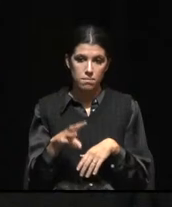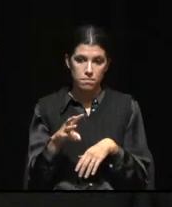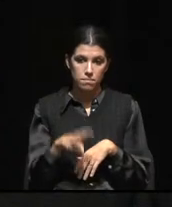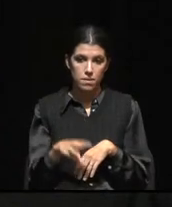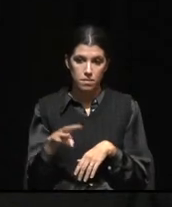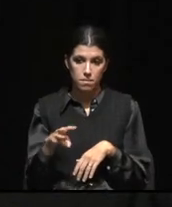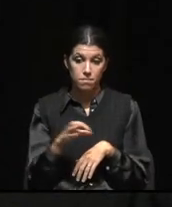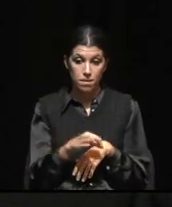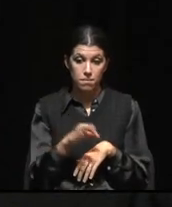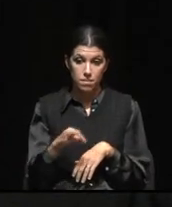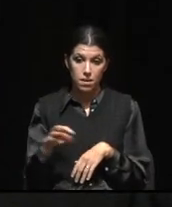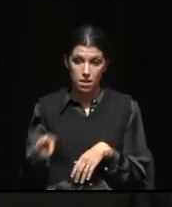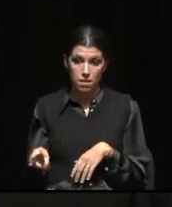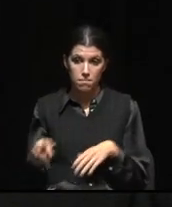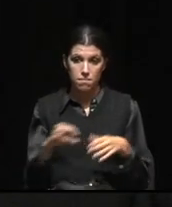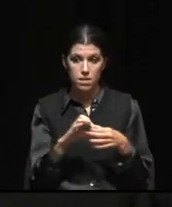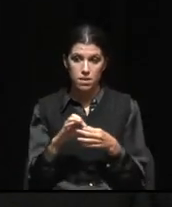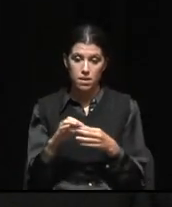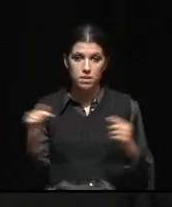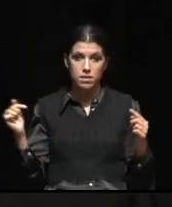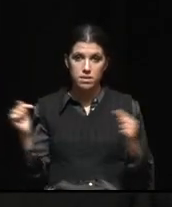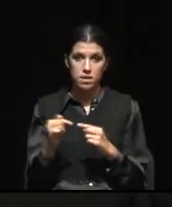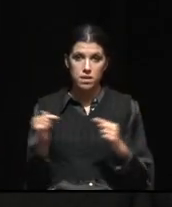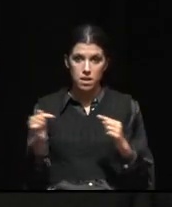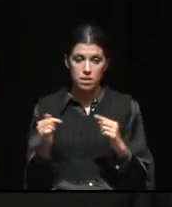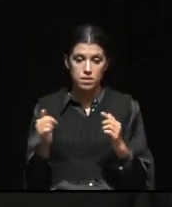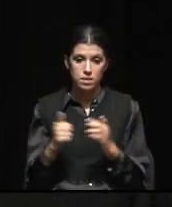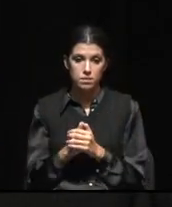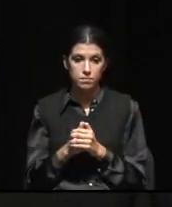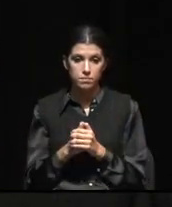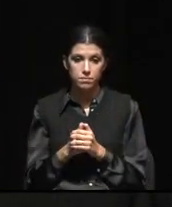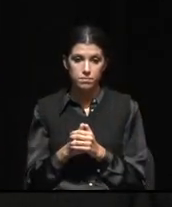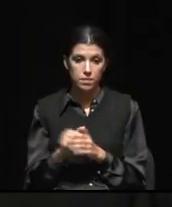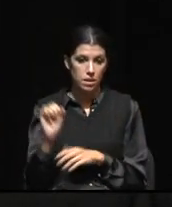PPM aliança CDs